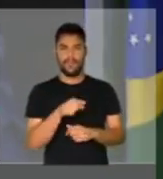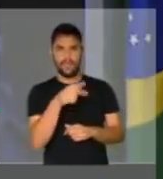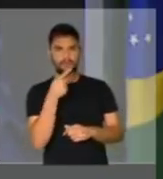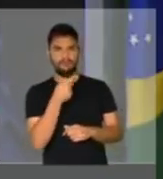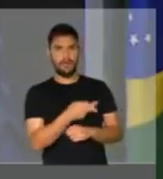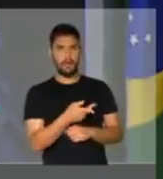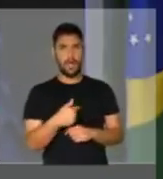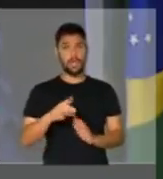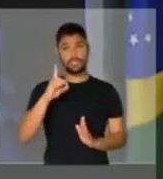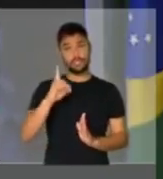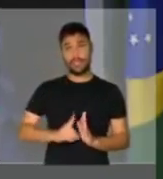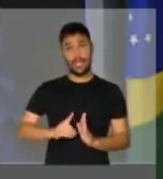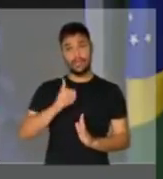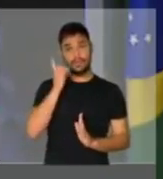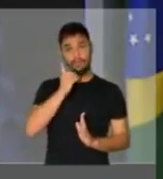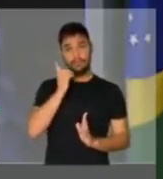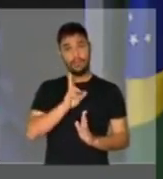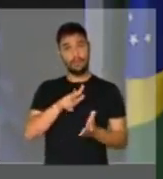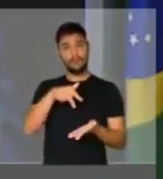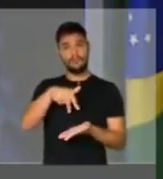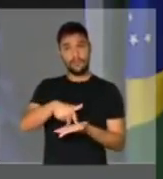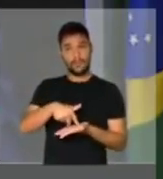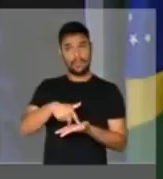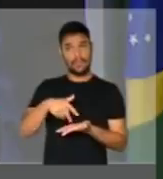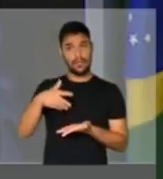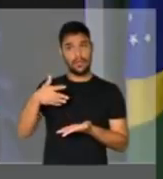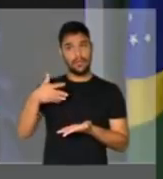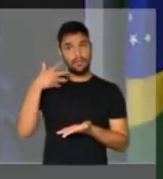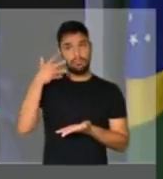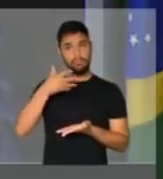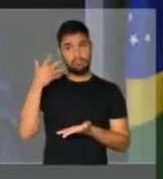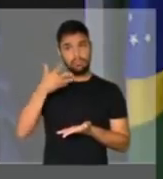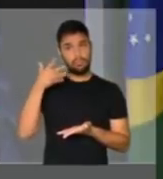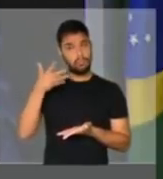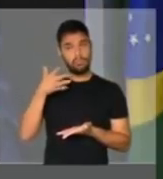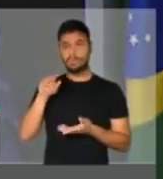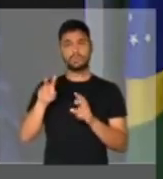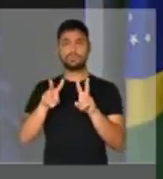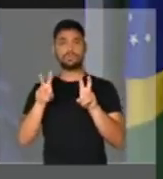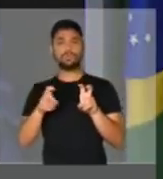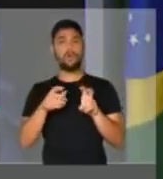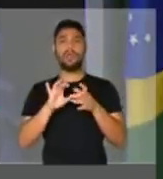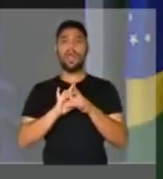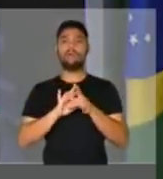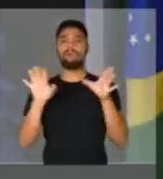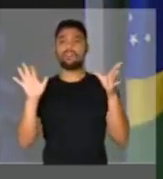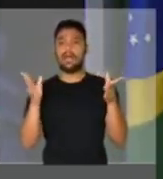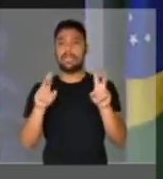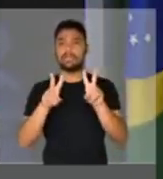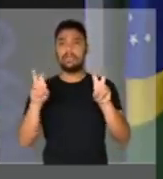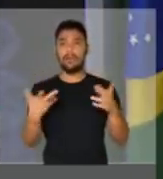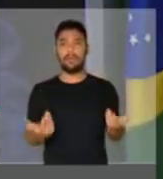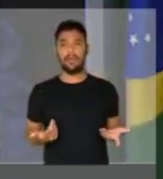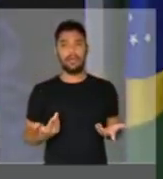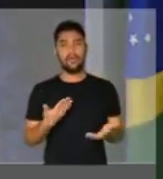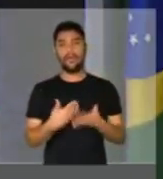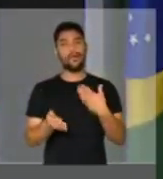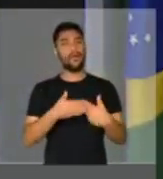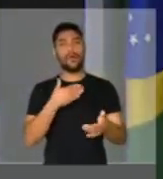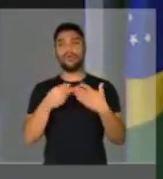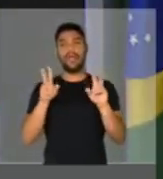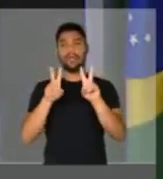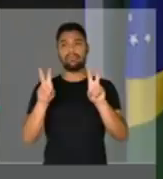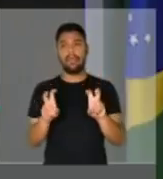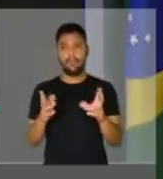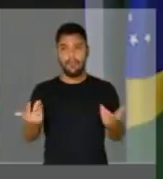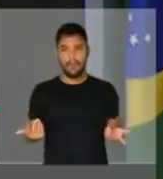do parlamentar vir até aqui nessa tribuna, vir ao plenário e falar sobre o que quiser, não interessa qual